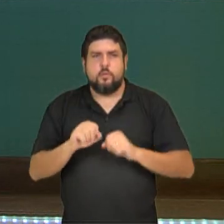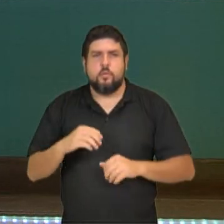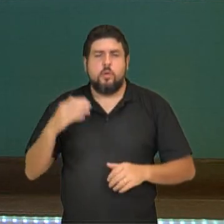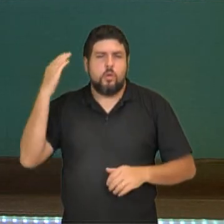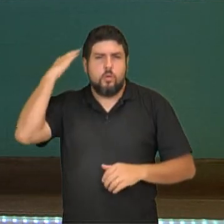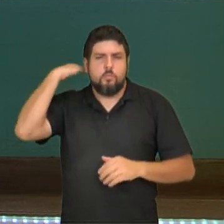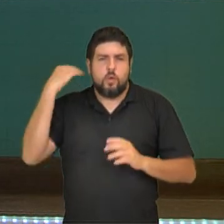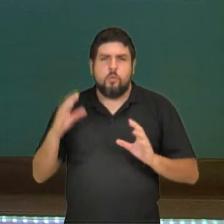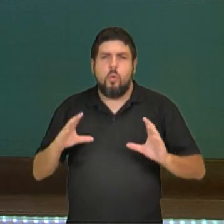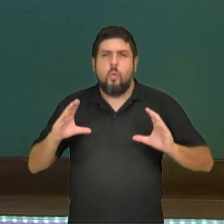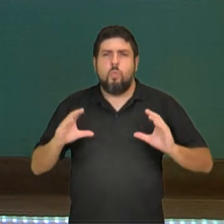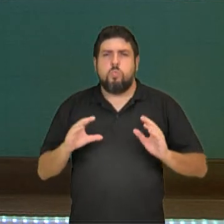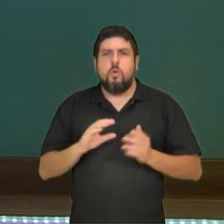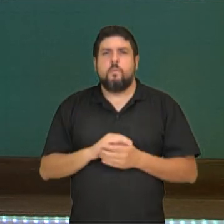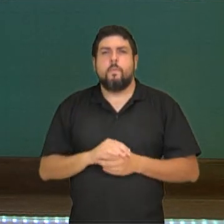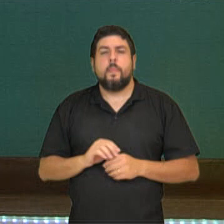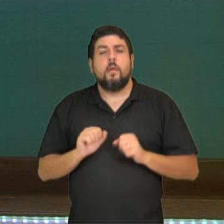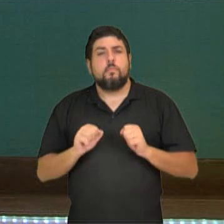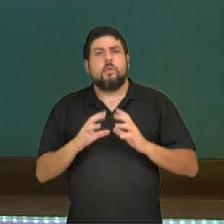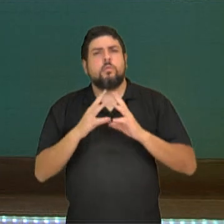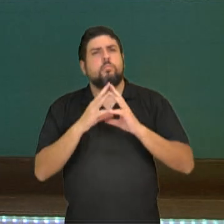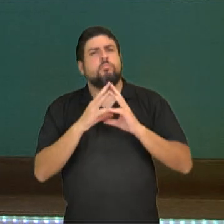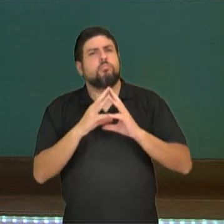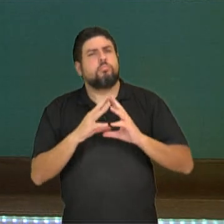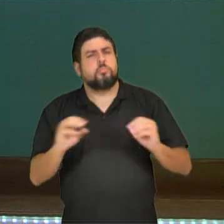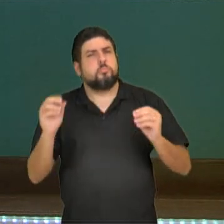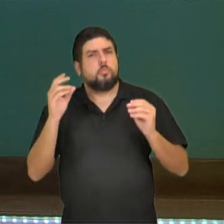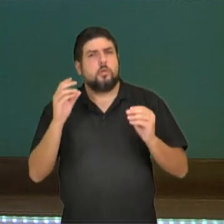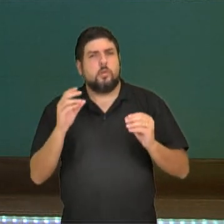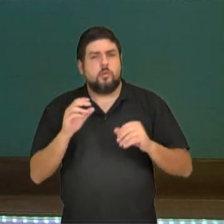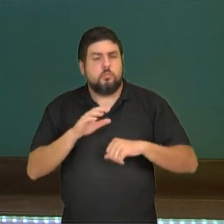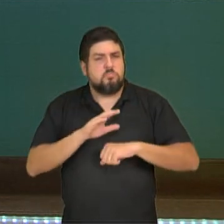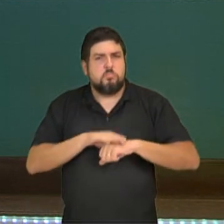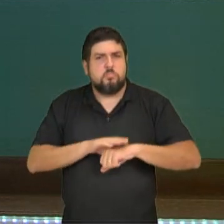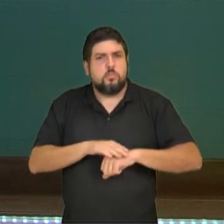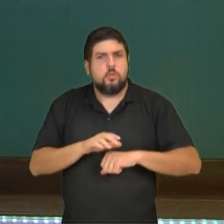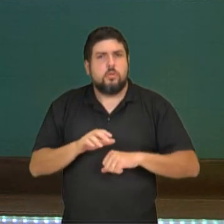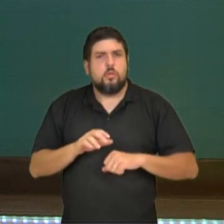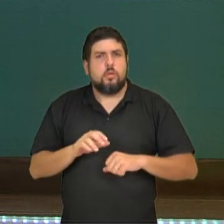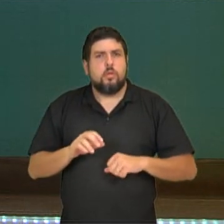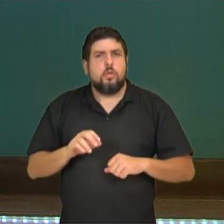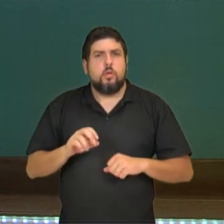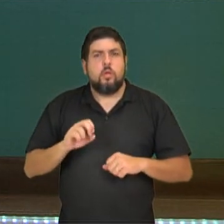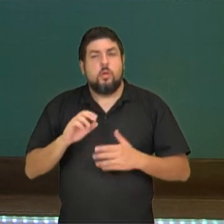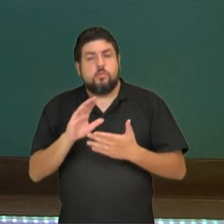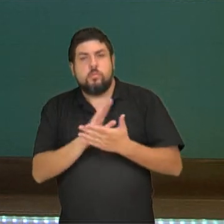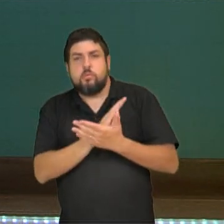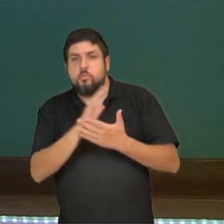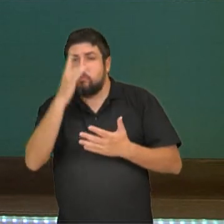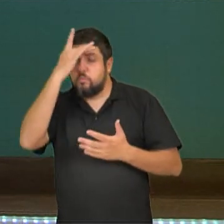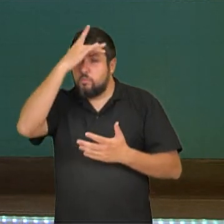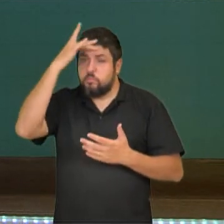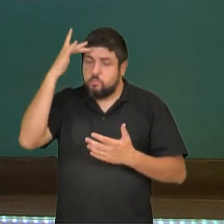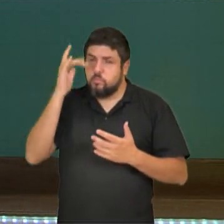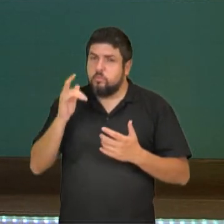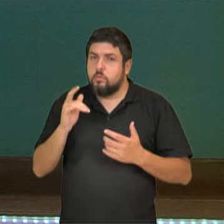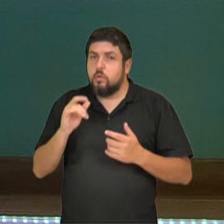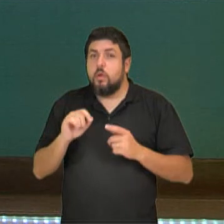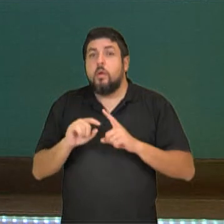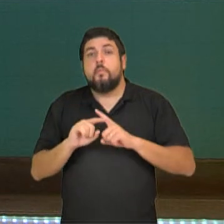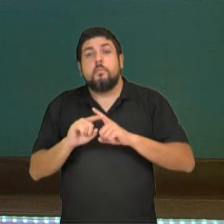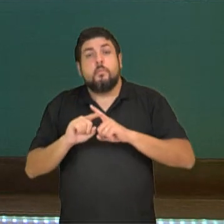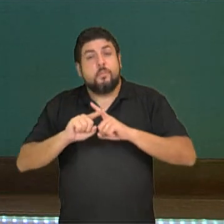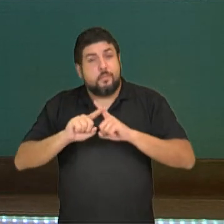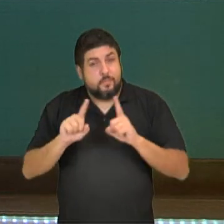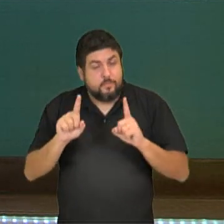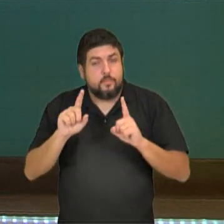pode desaparecer sem nenhum tratamento, né, específico em algumas pessoas, mas em outros